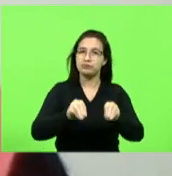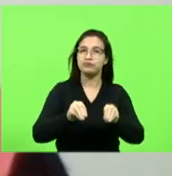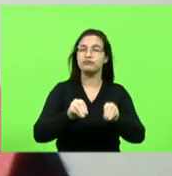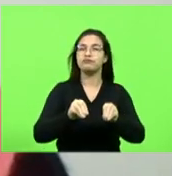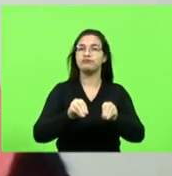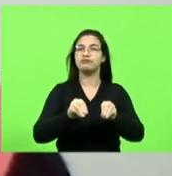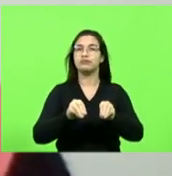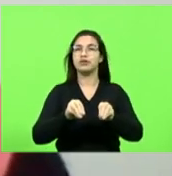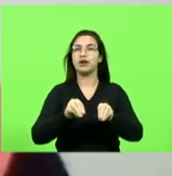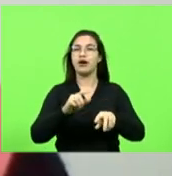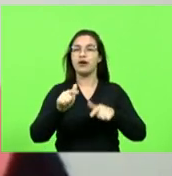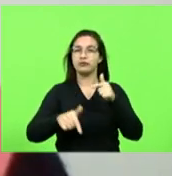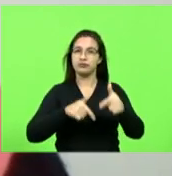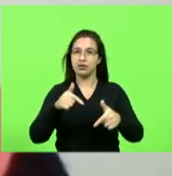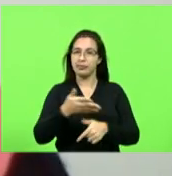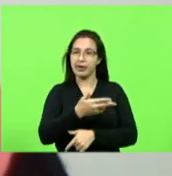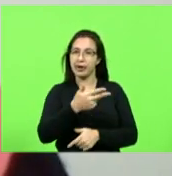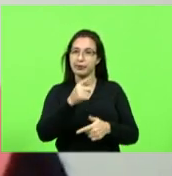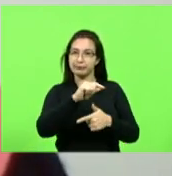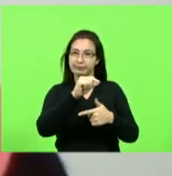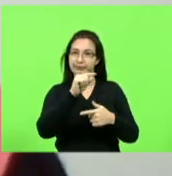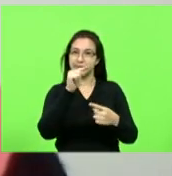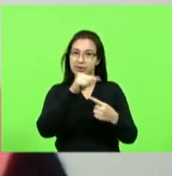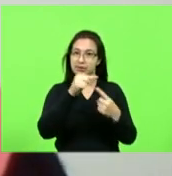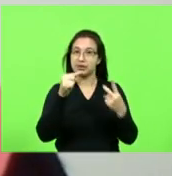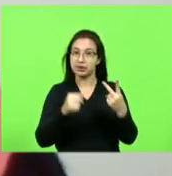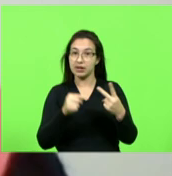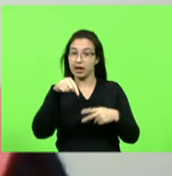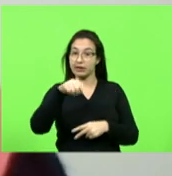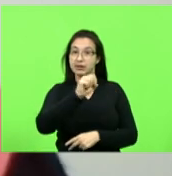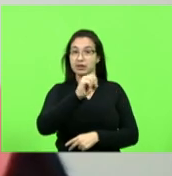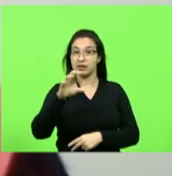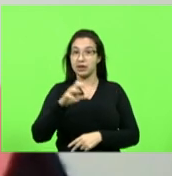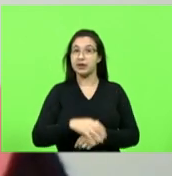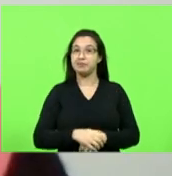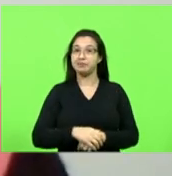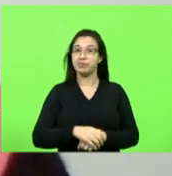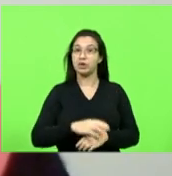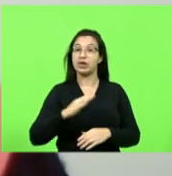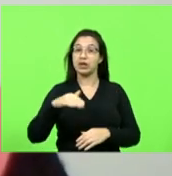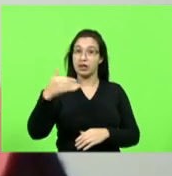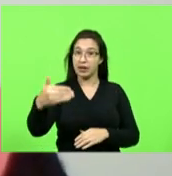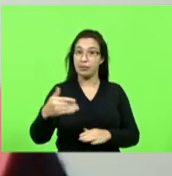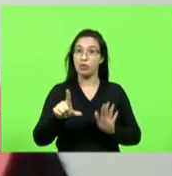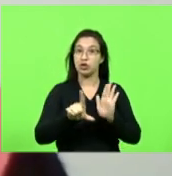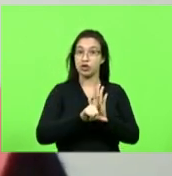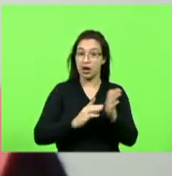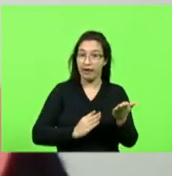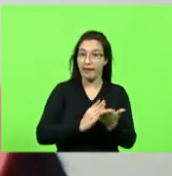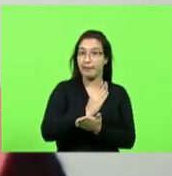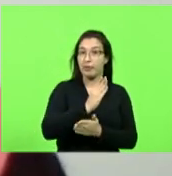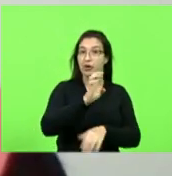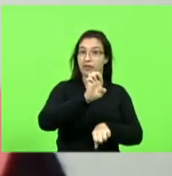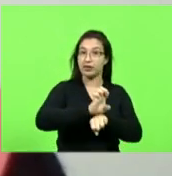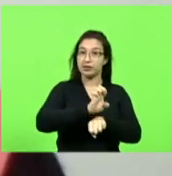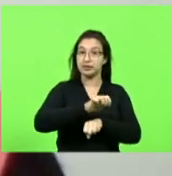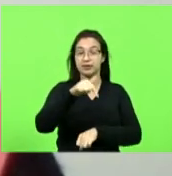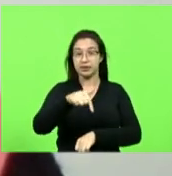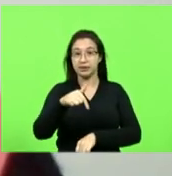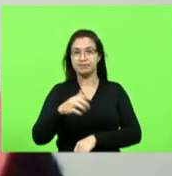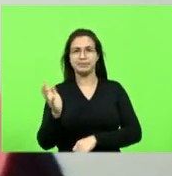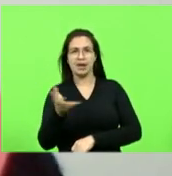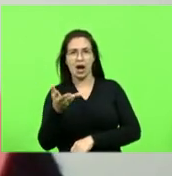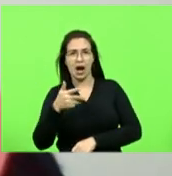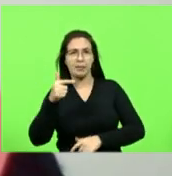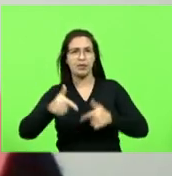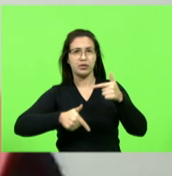em Santa Catarina, assim que a versão estadual da lei estiver aprovada, garantindo celeridade aos